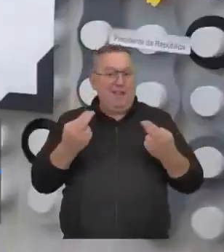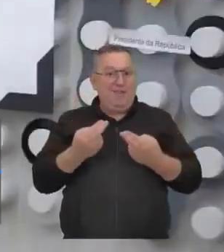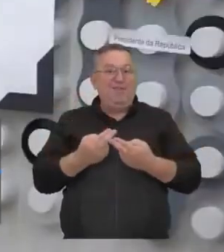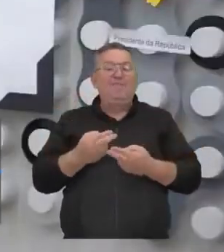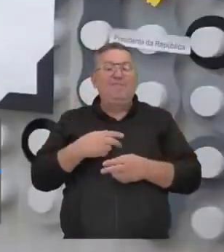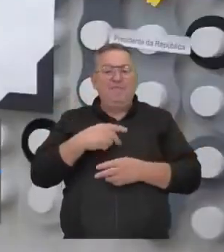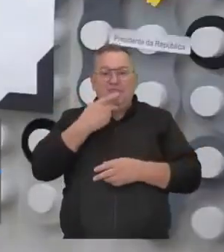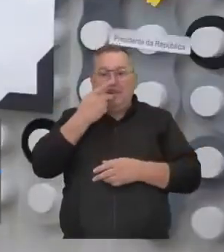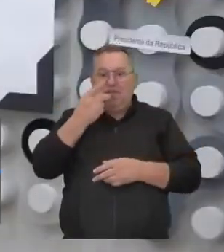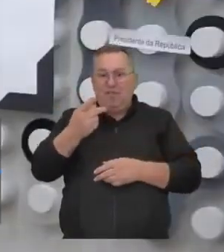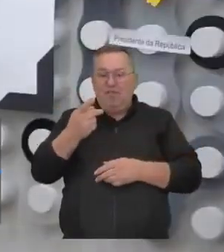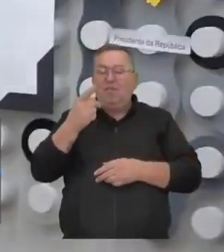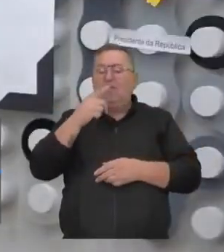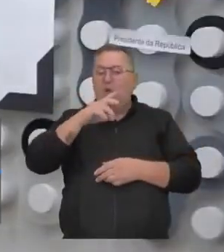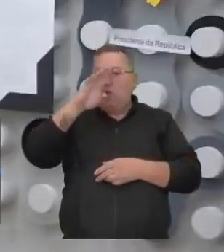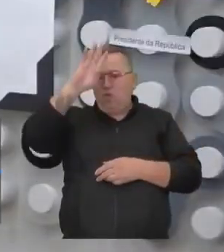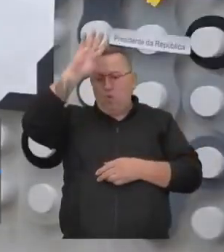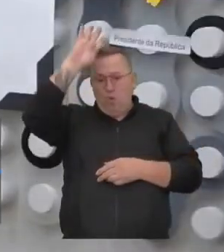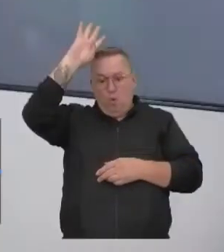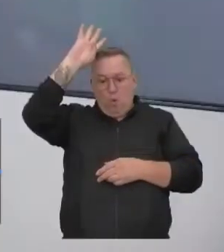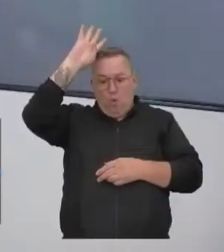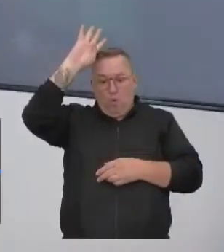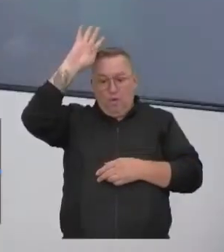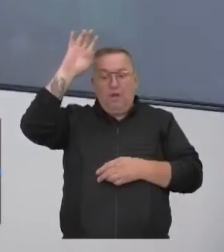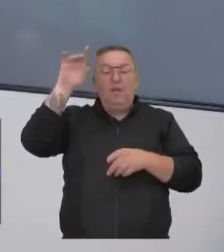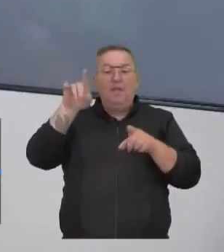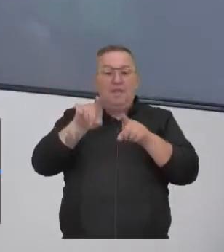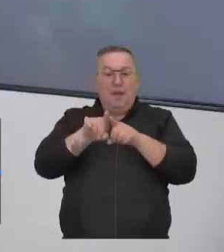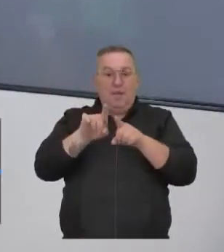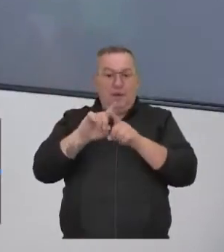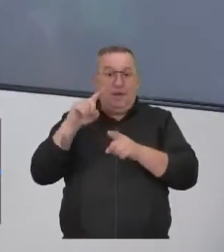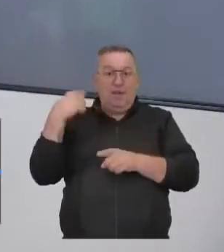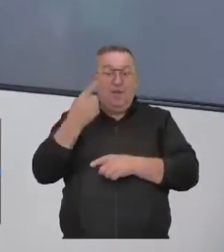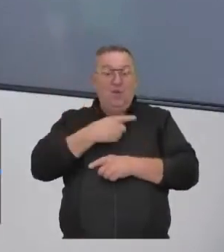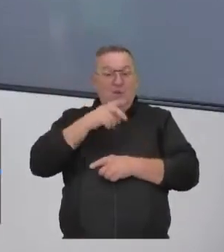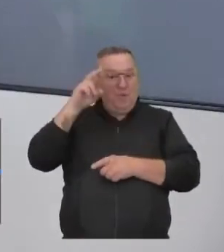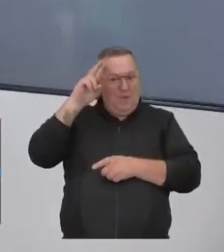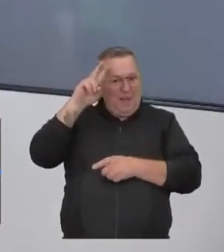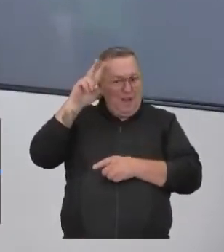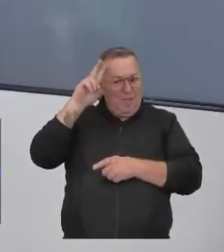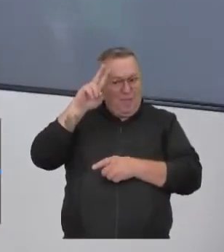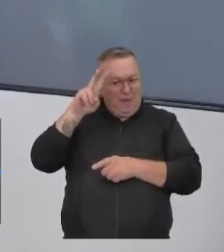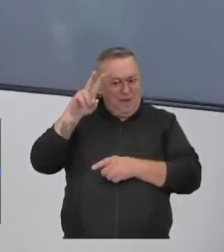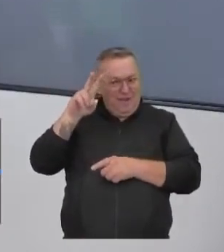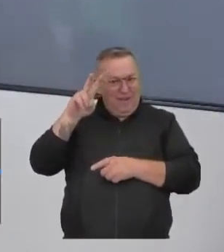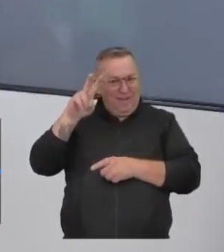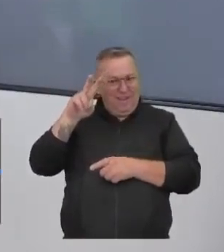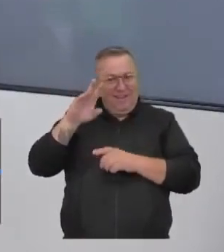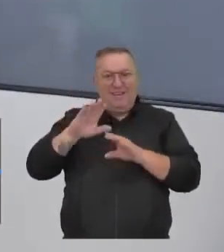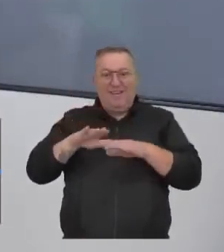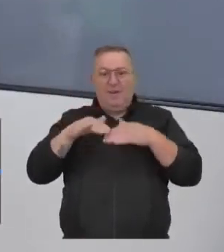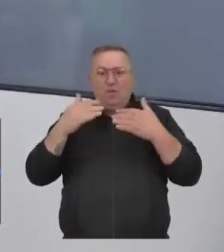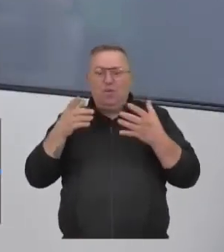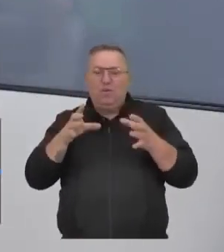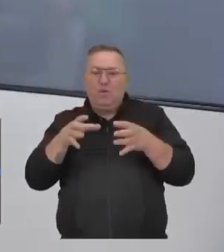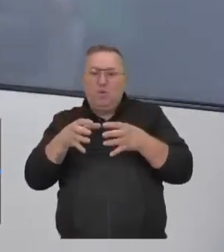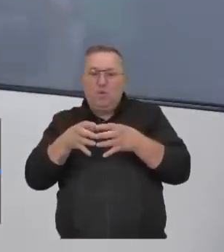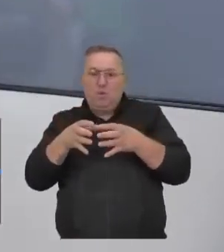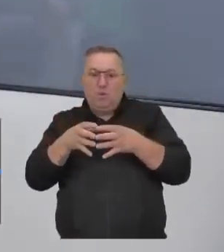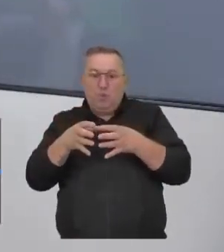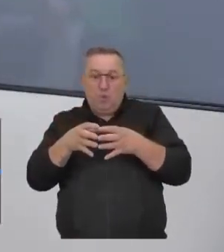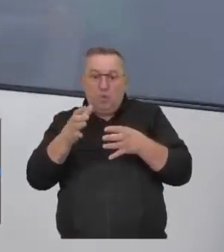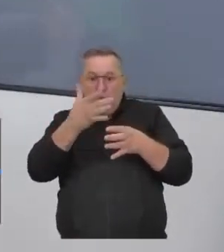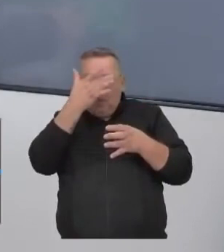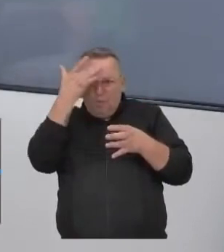falando do Império Romano, assunto que nós vamos retomar, e dar uma olhadinha. Então, quando nós temos um grupo de